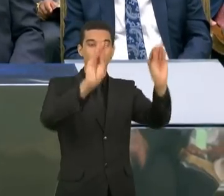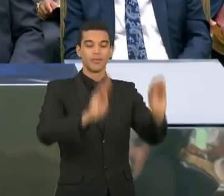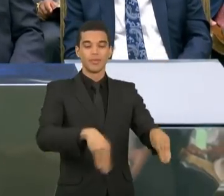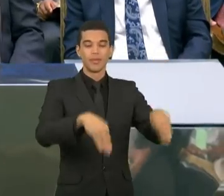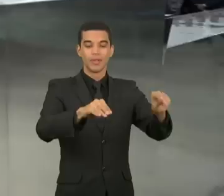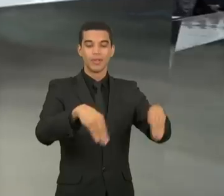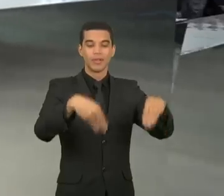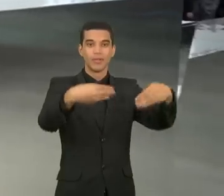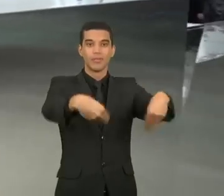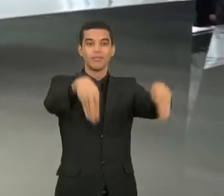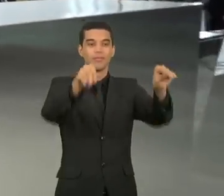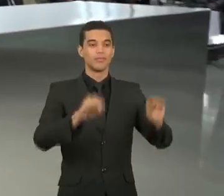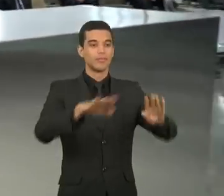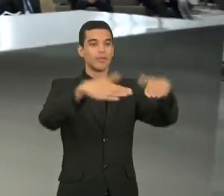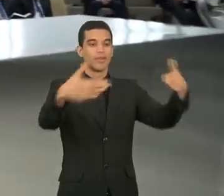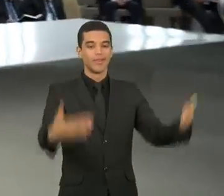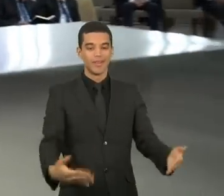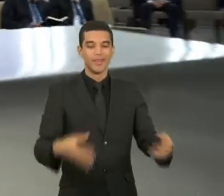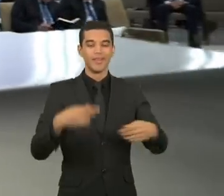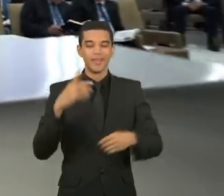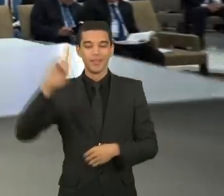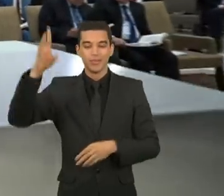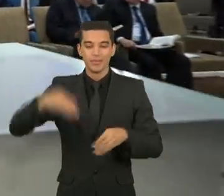palavra dele, e fez assim.